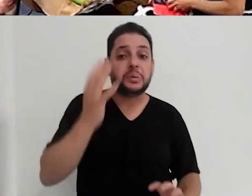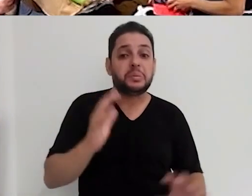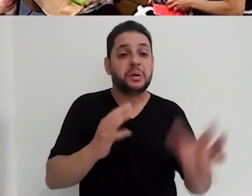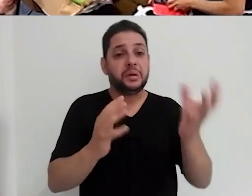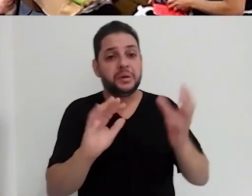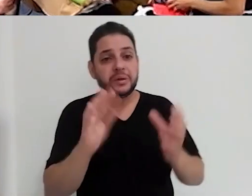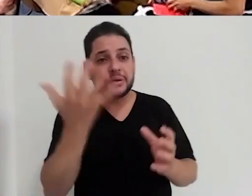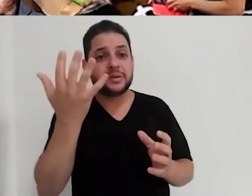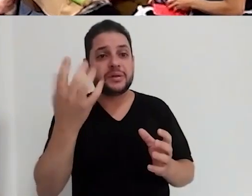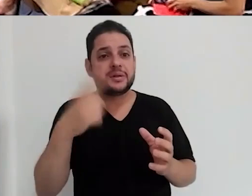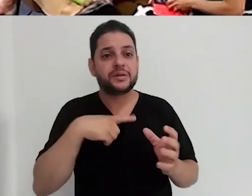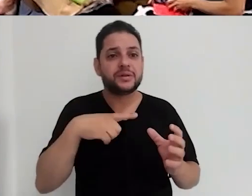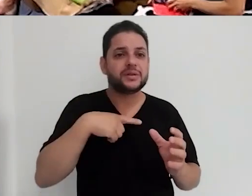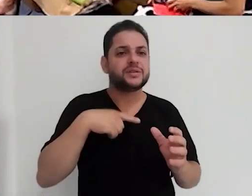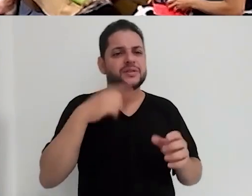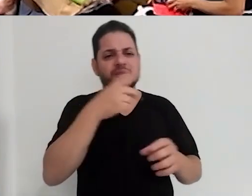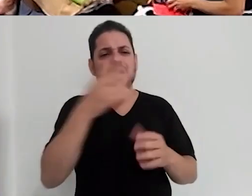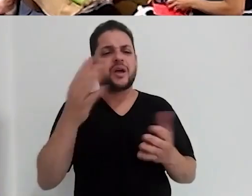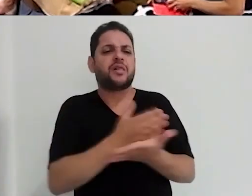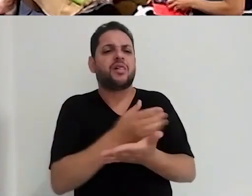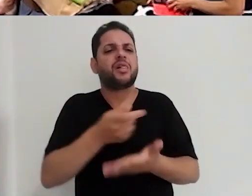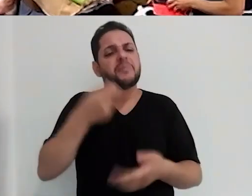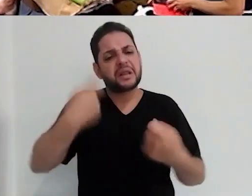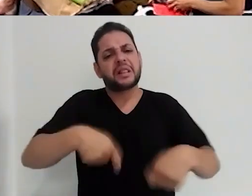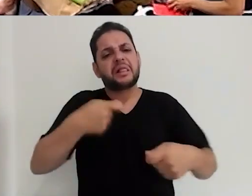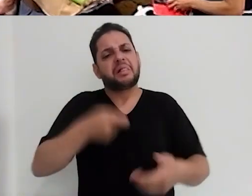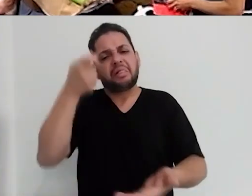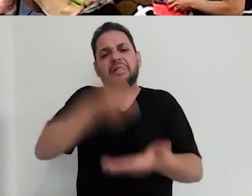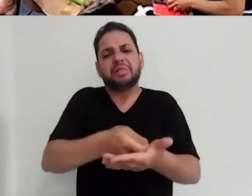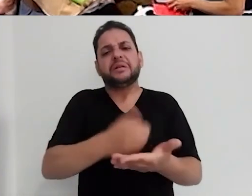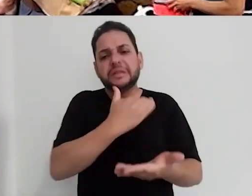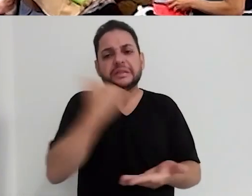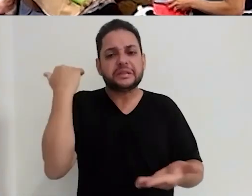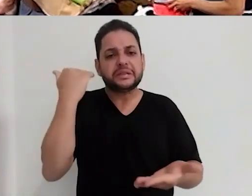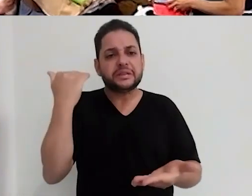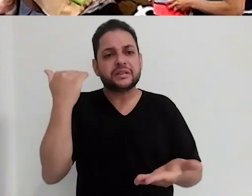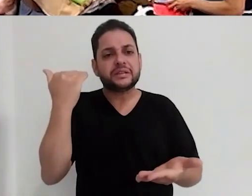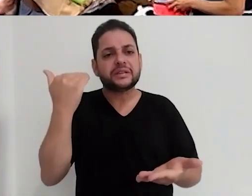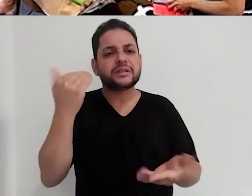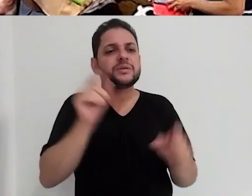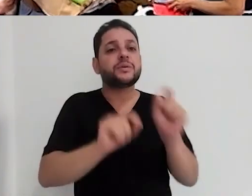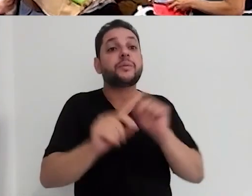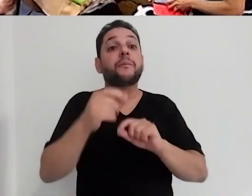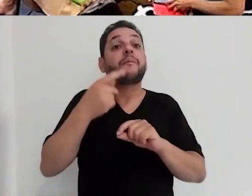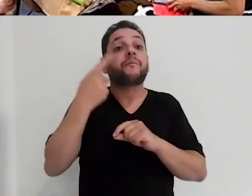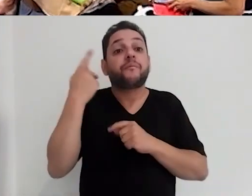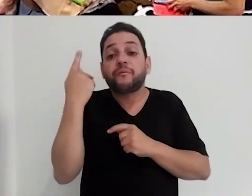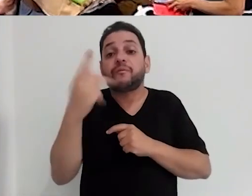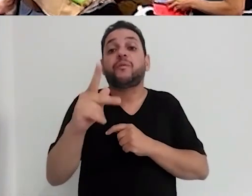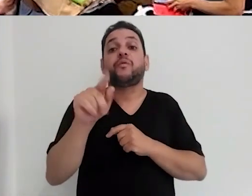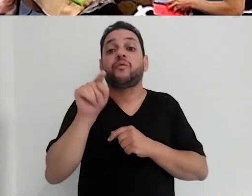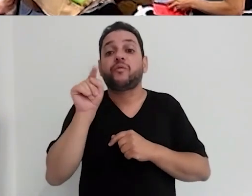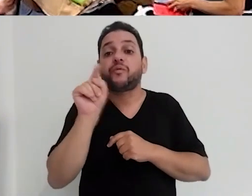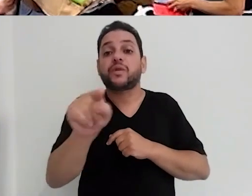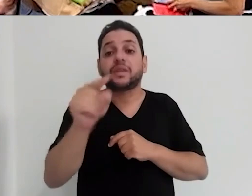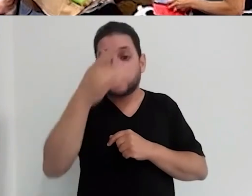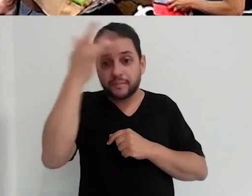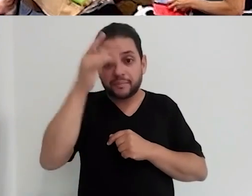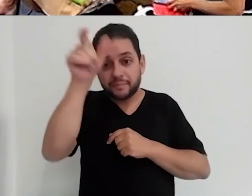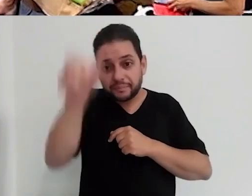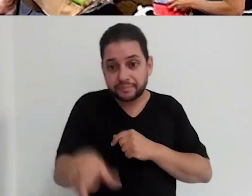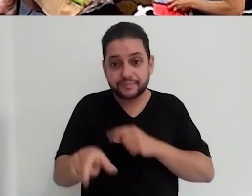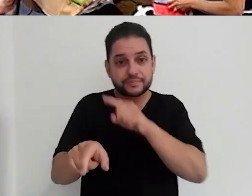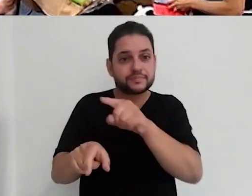questão da pena de morte ou de ser da impunidade. O que para você enquanto pessoa, se dá